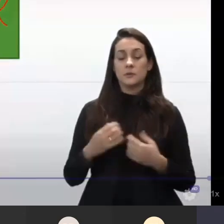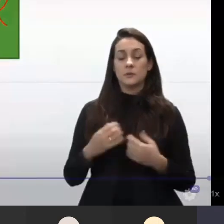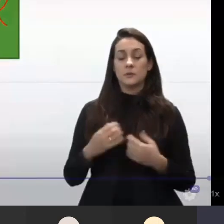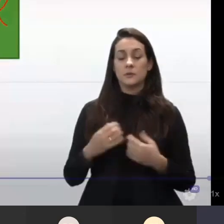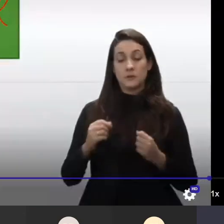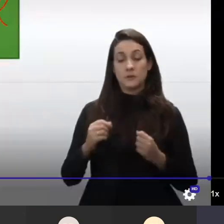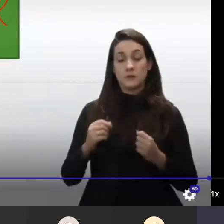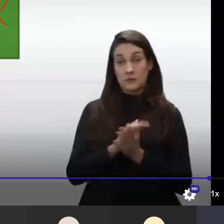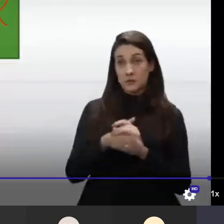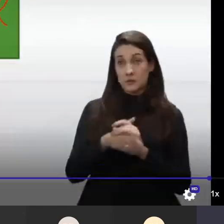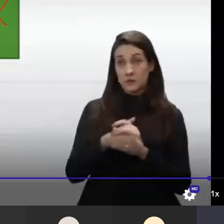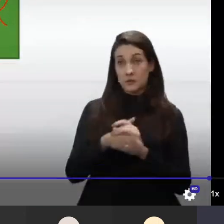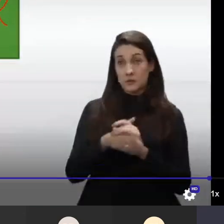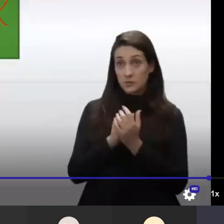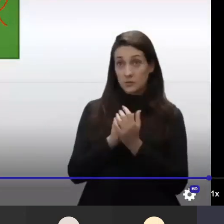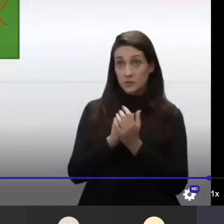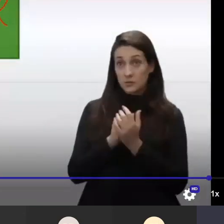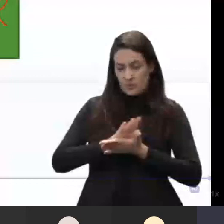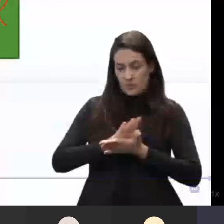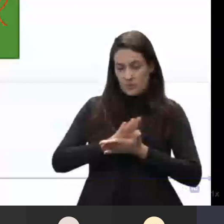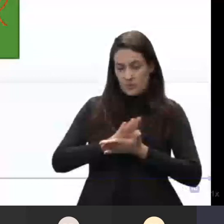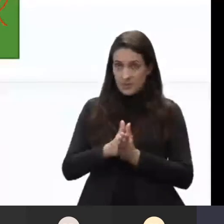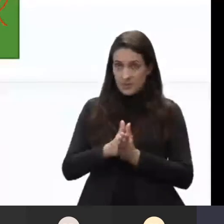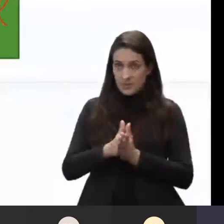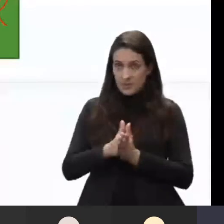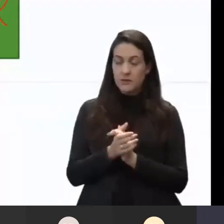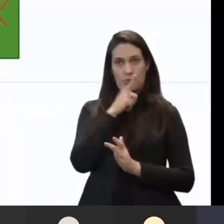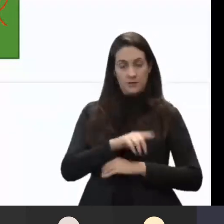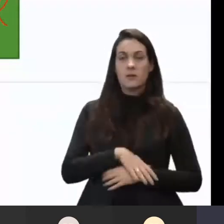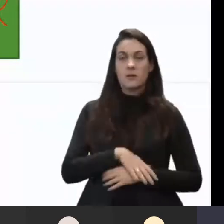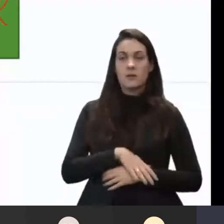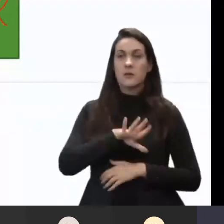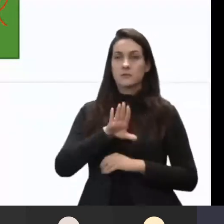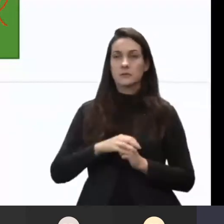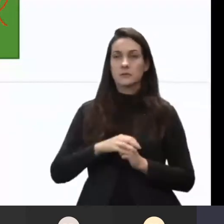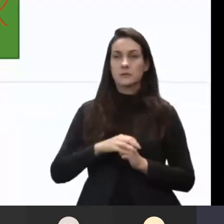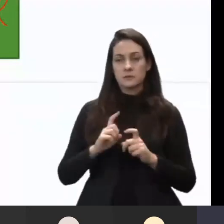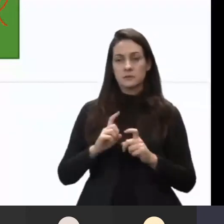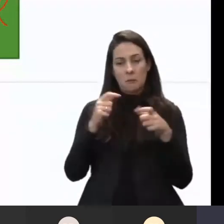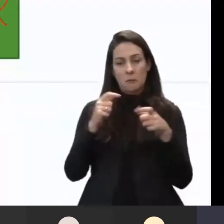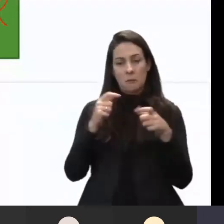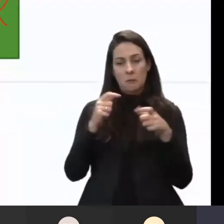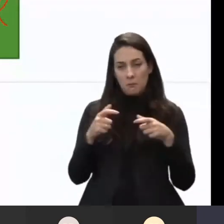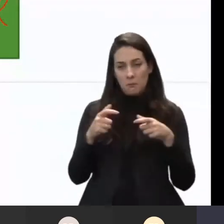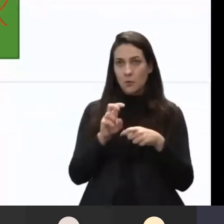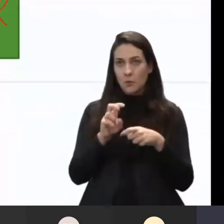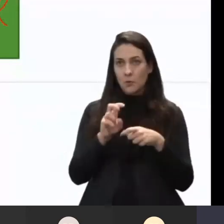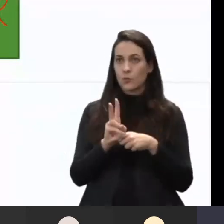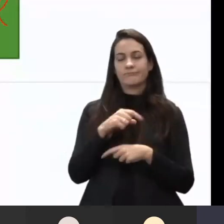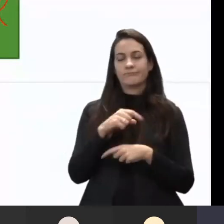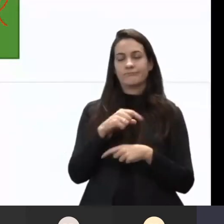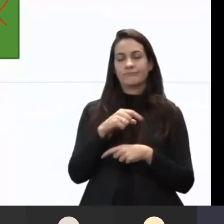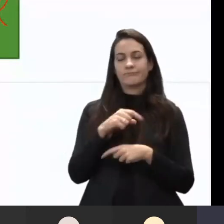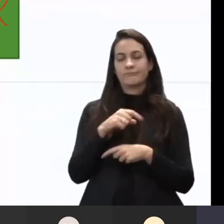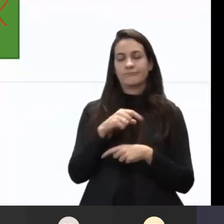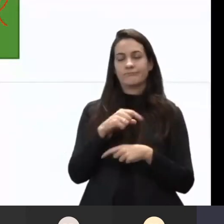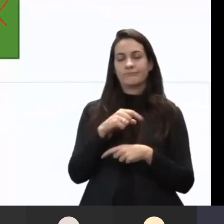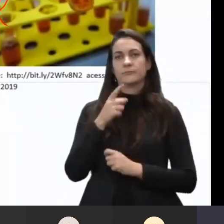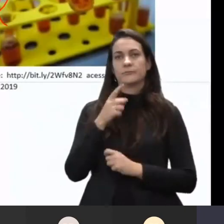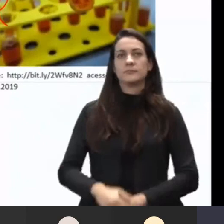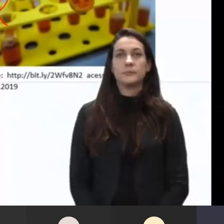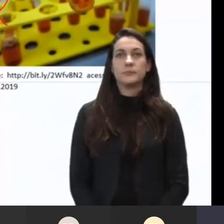você esfrega uma mão sobre a outra. Mas ele não tem um valor, ele não tem uma ação antisséptica. Então,